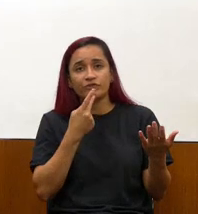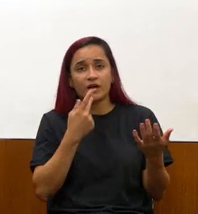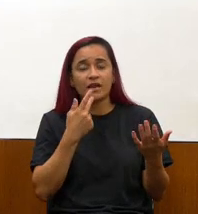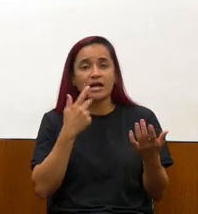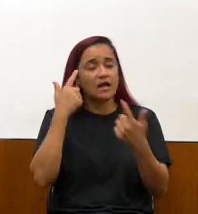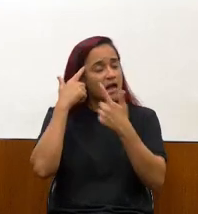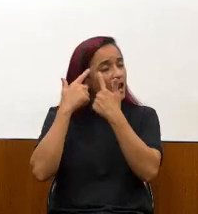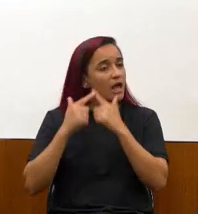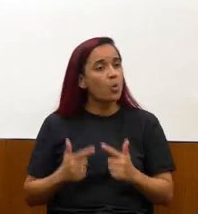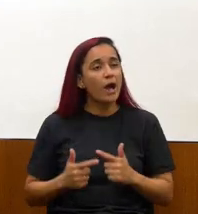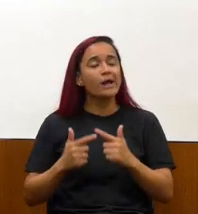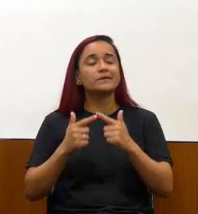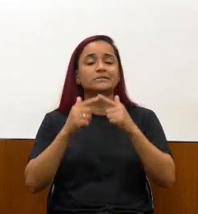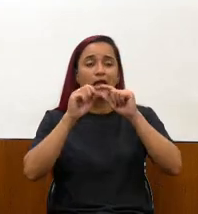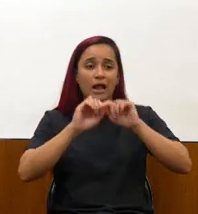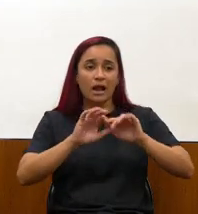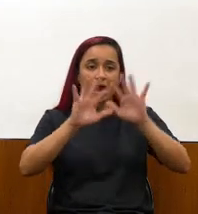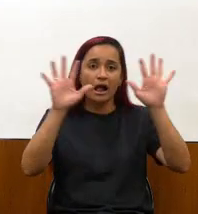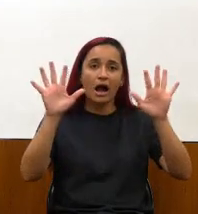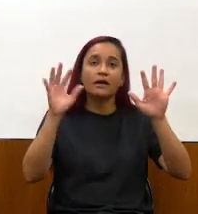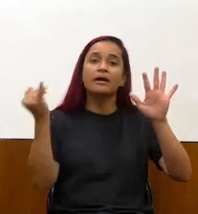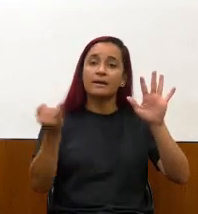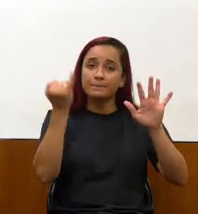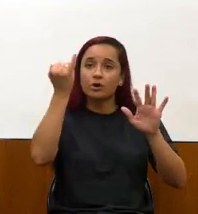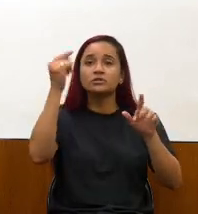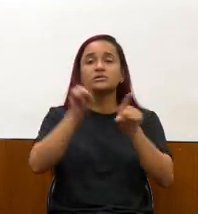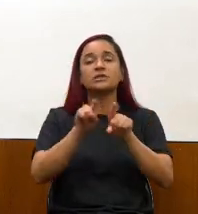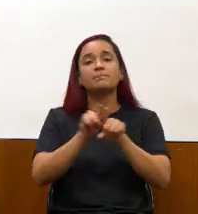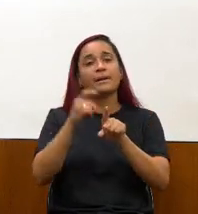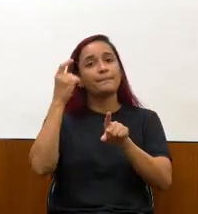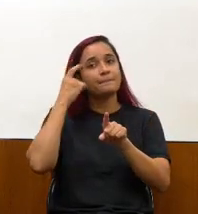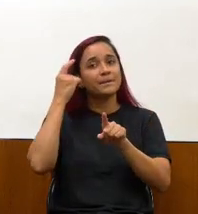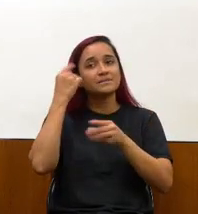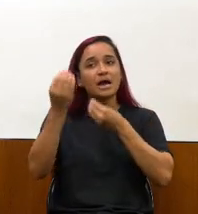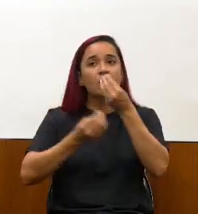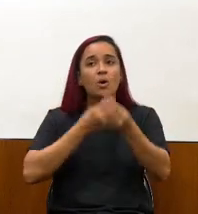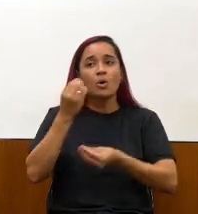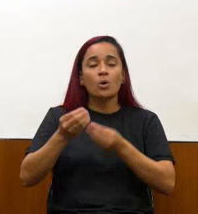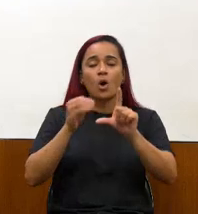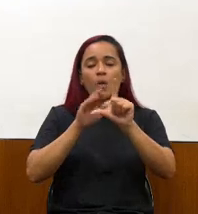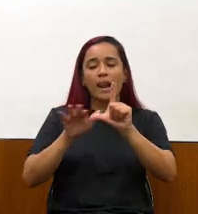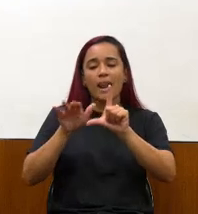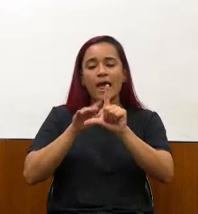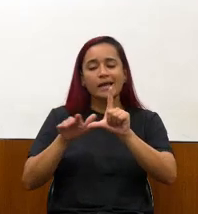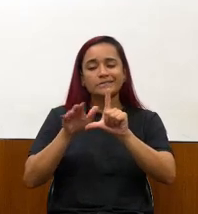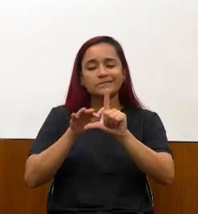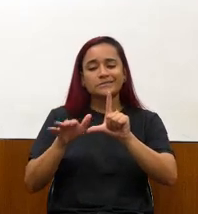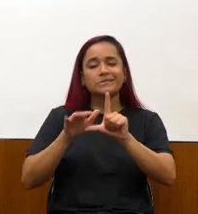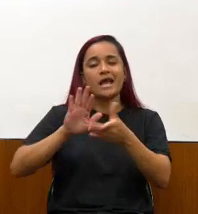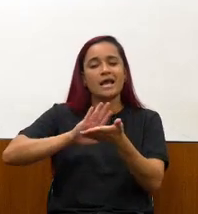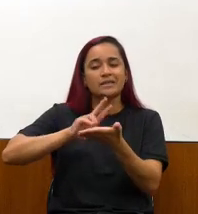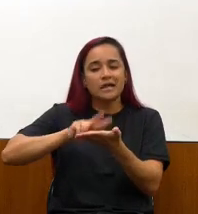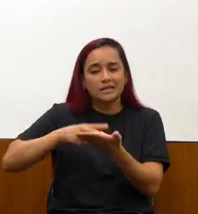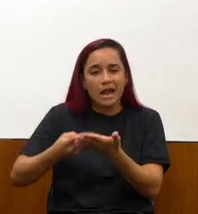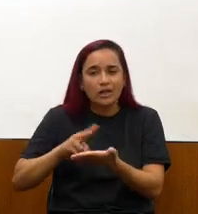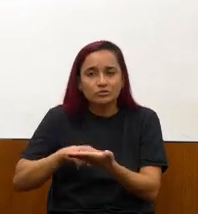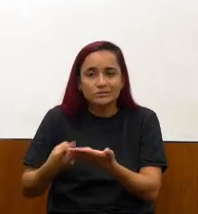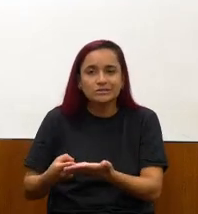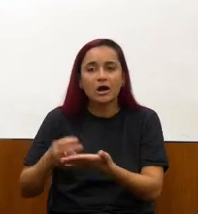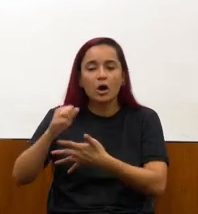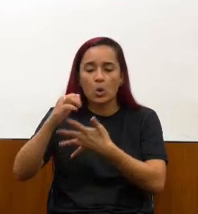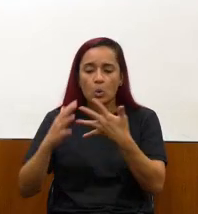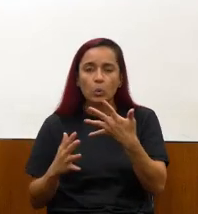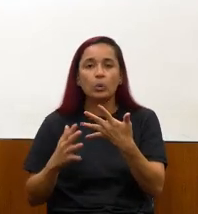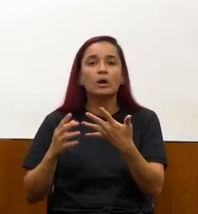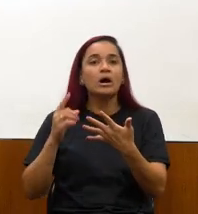fala também de legendas e traduções em tempo real, autodescrição, é começar no autoescrevendo. Isso, a gente baixa